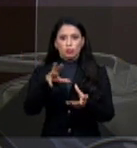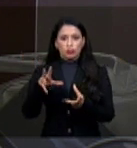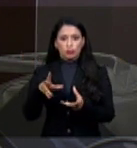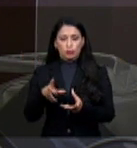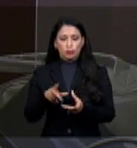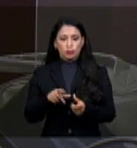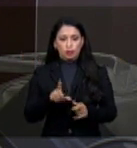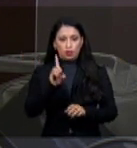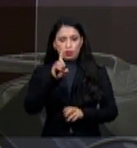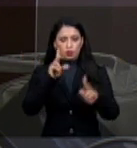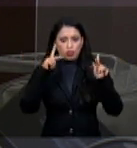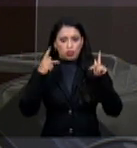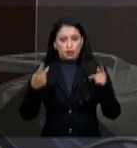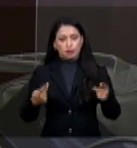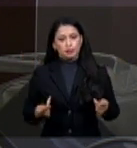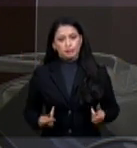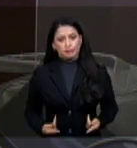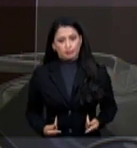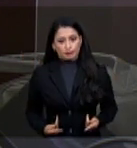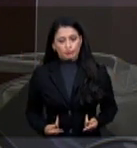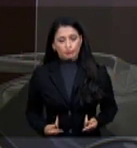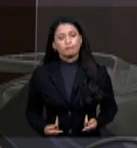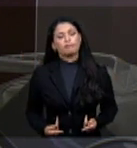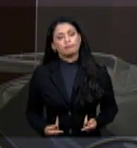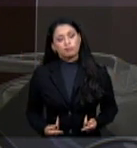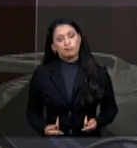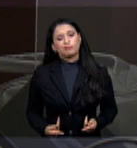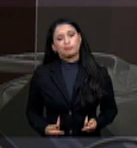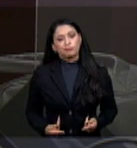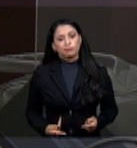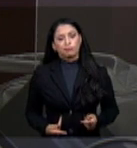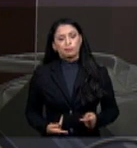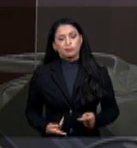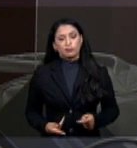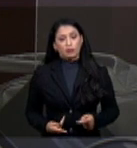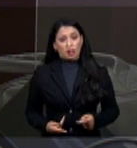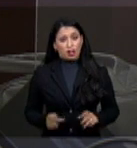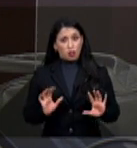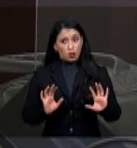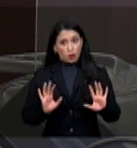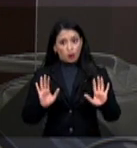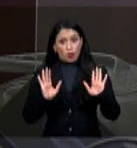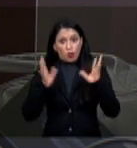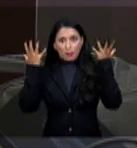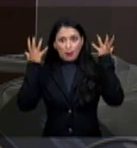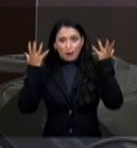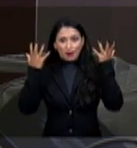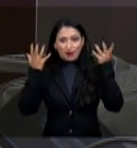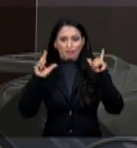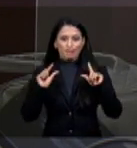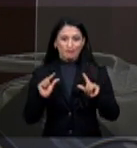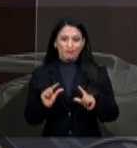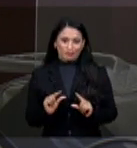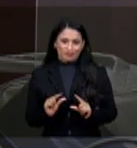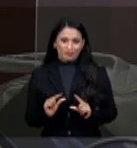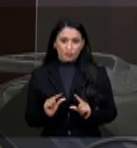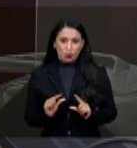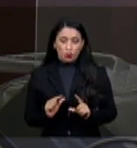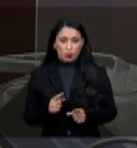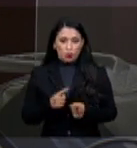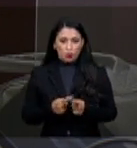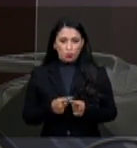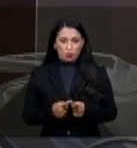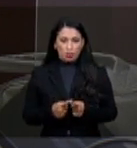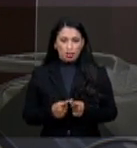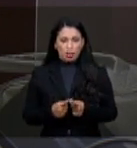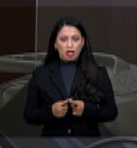sinal de aspas com os dedos, indicador e médio das duas mãos. Porque, partindo da realidade de onde eu